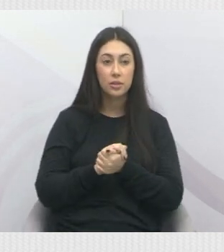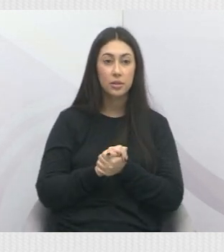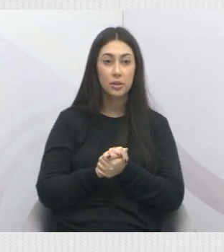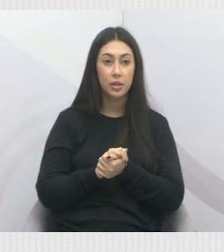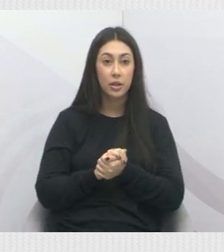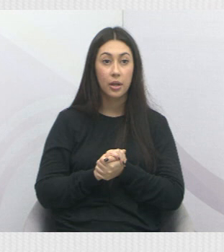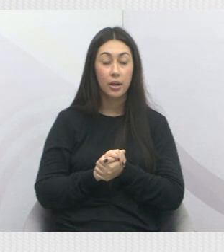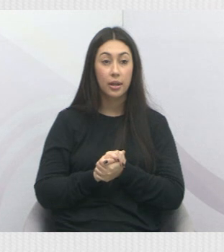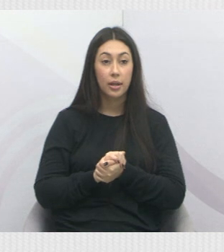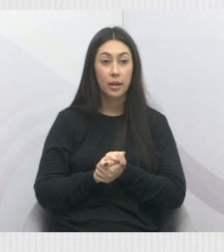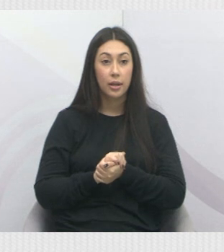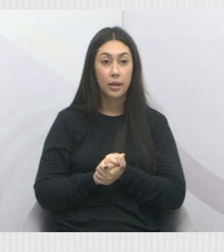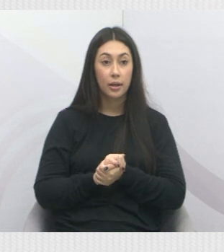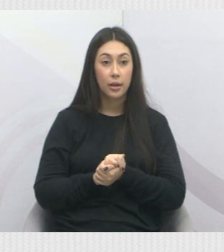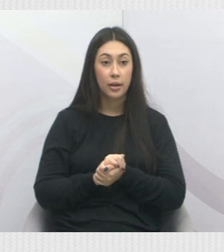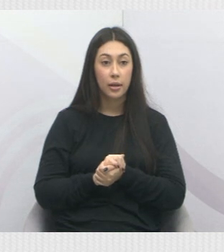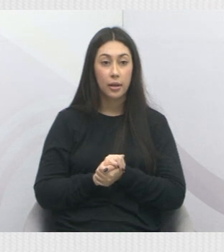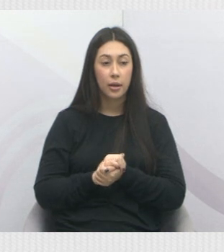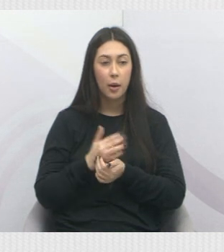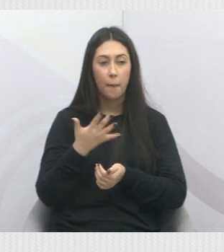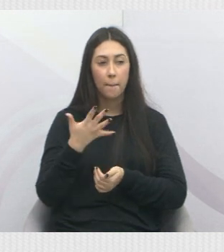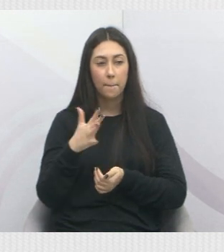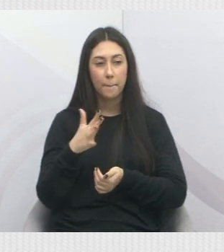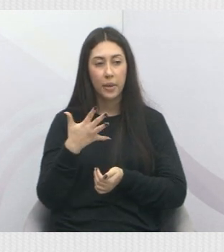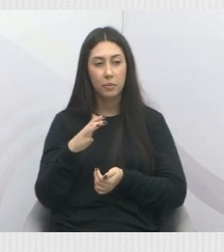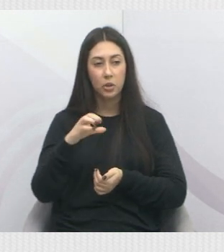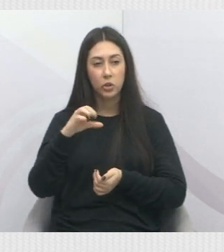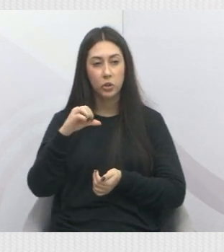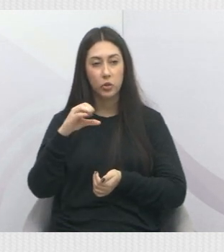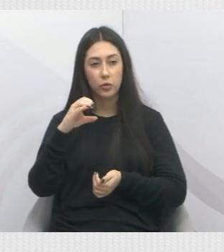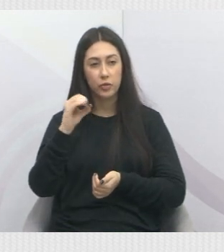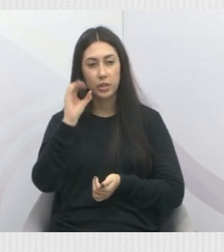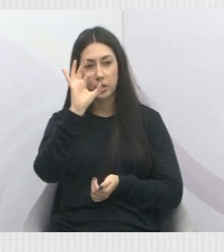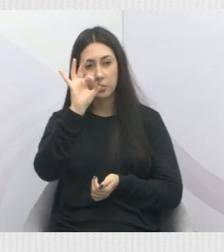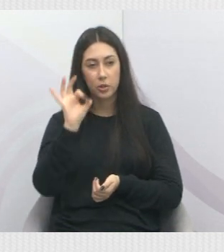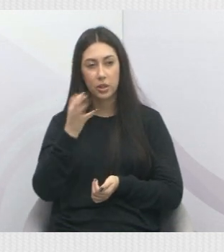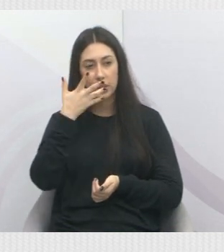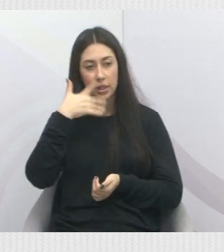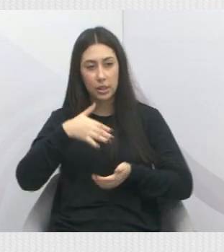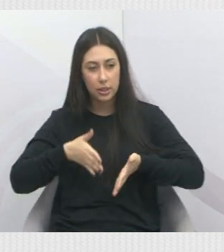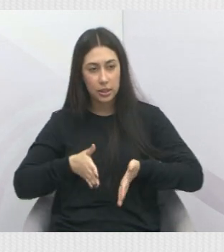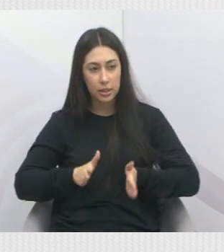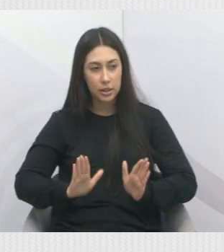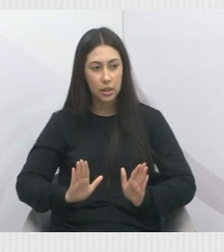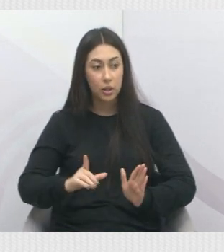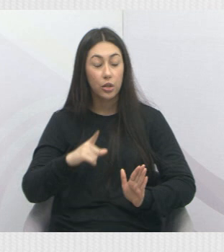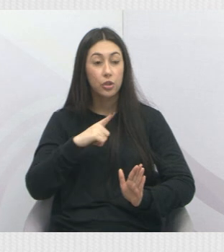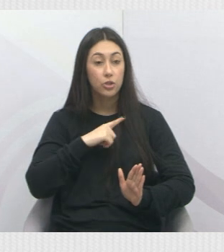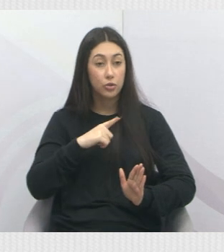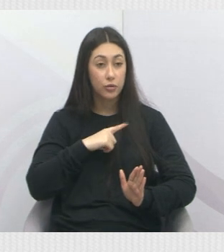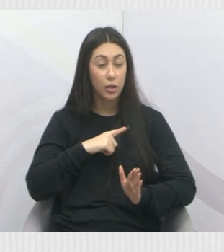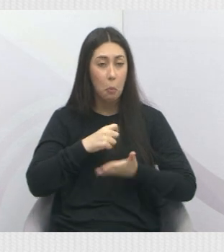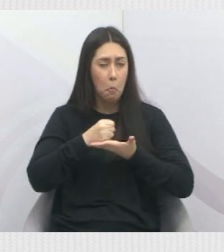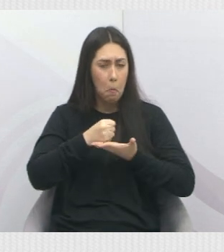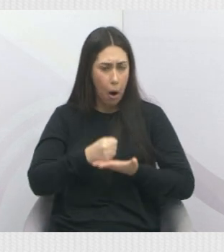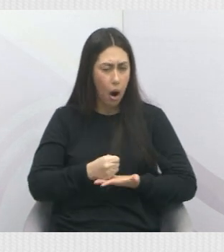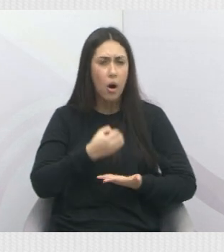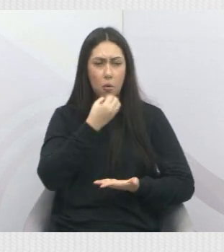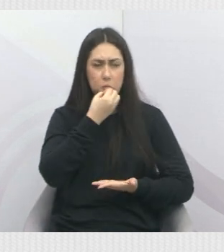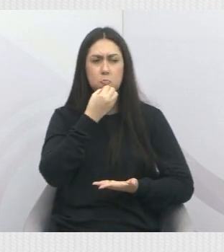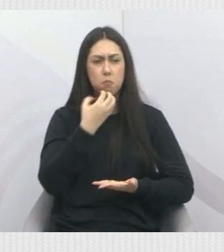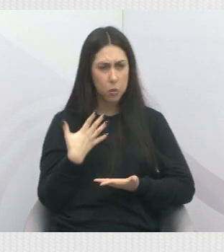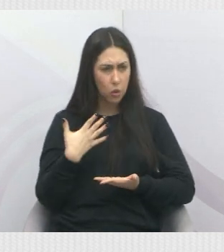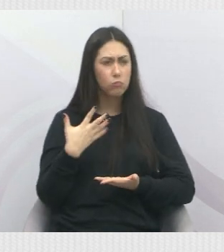grande maioria, ou seja, cerca de 90% dos nascidos, tiveram um peso favorável,